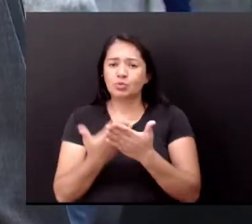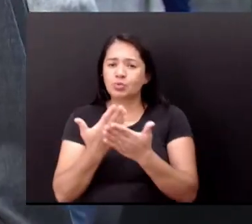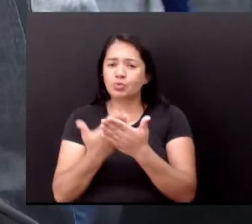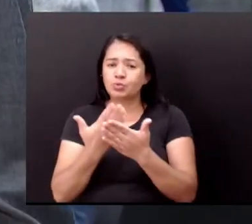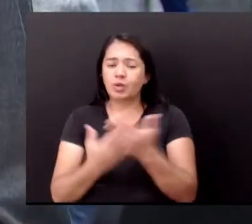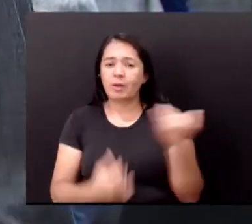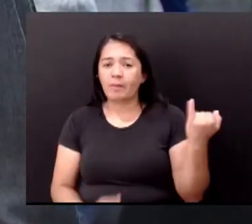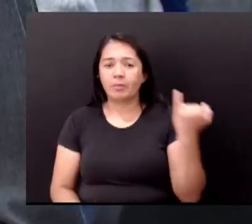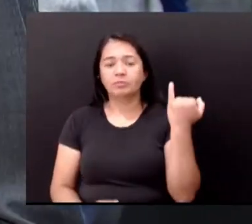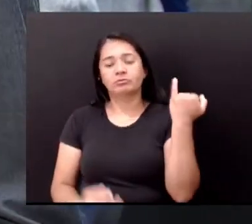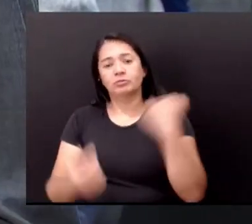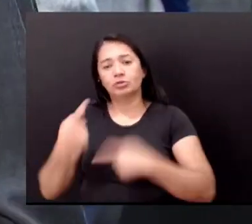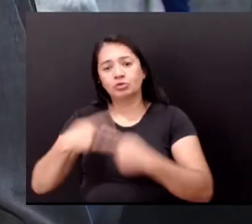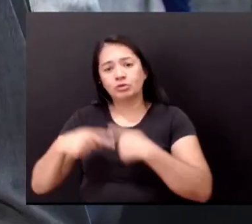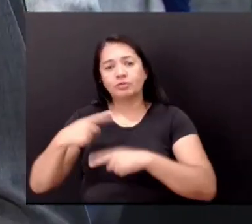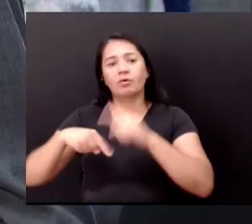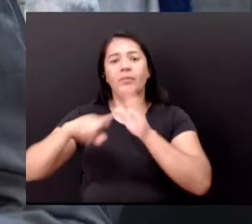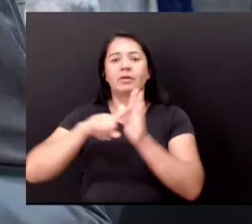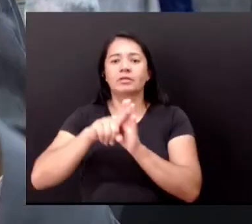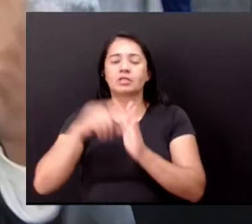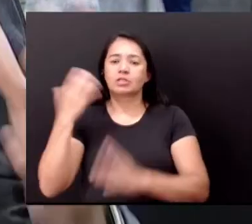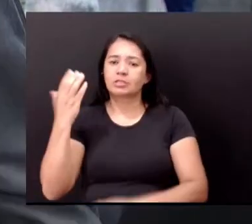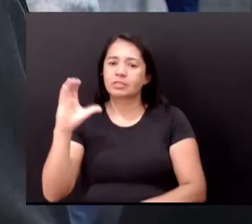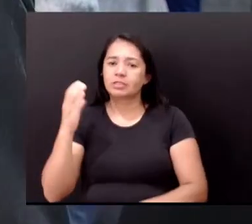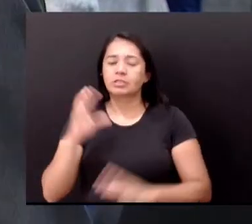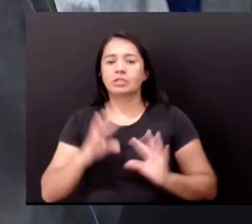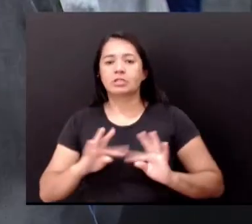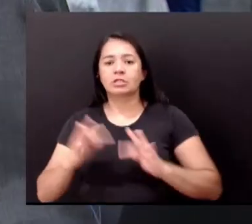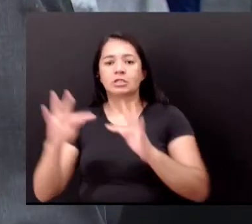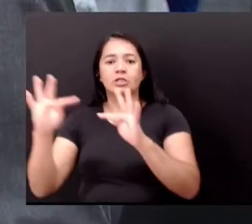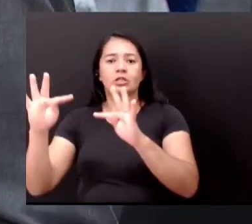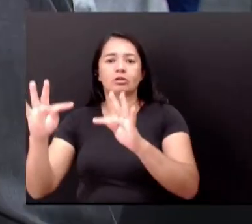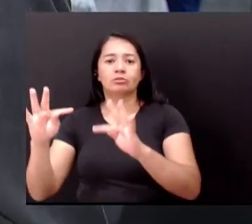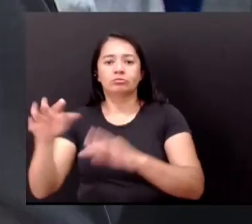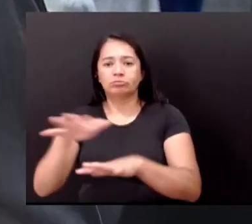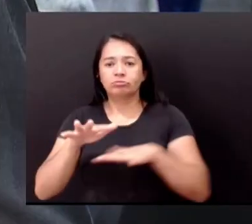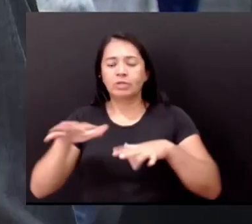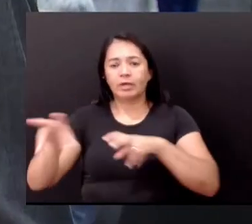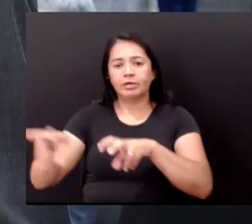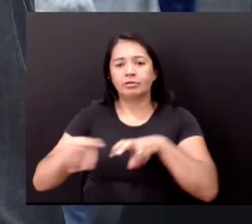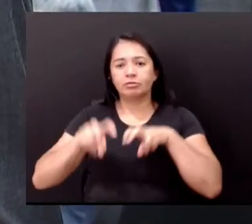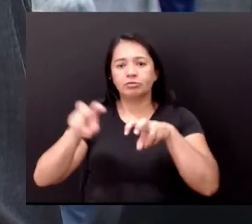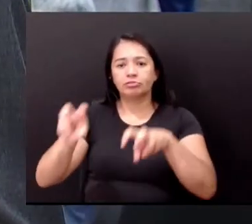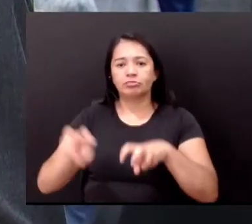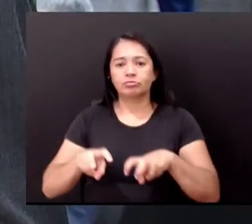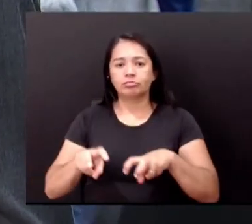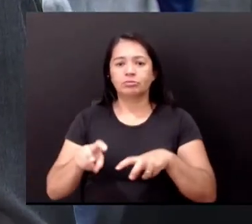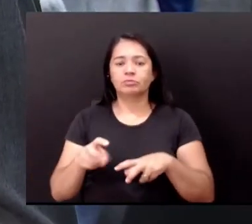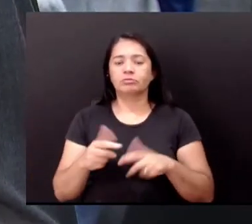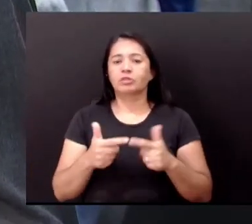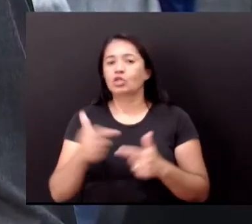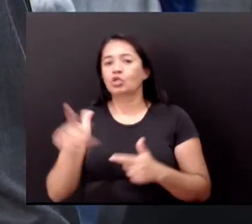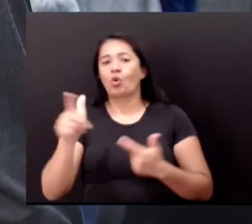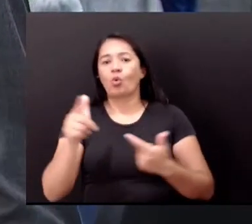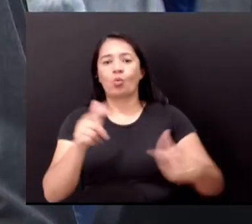da pesquisa, da ciência, da tecnologia, na área da agricultura, em outras áreas da tecnologia. Então eles